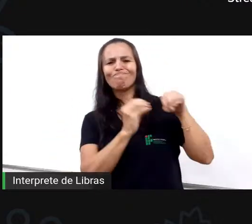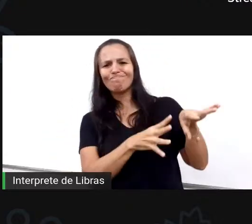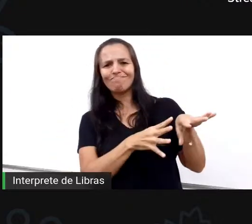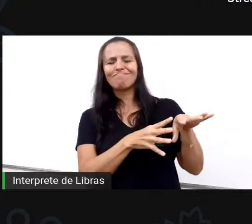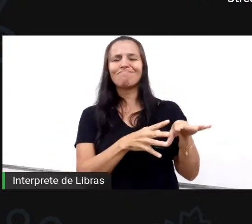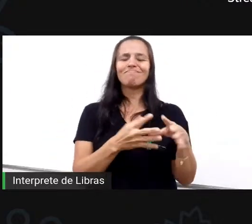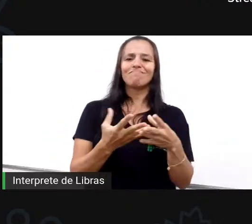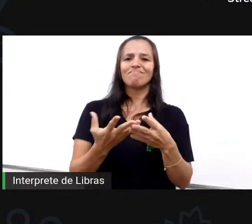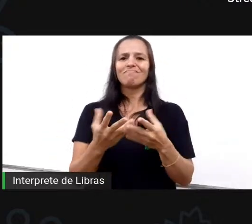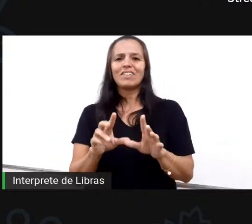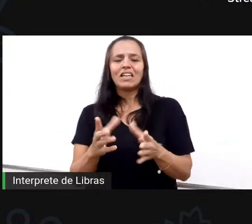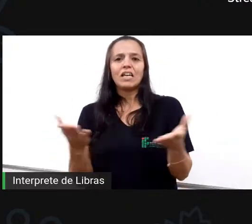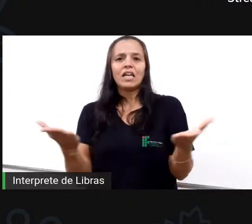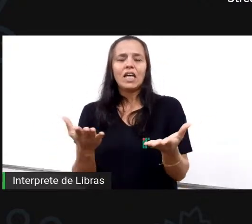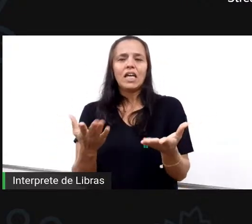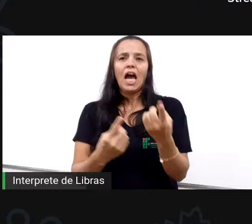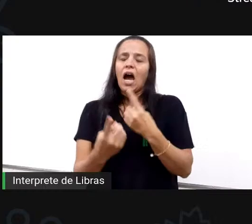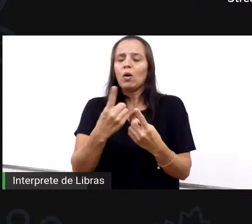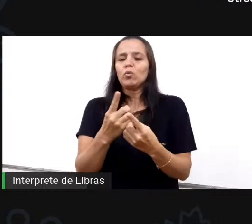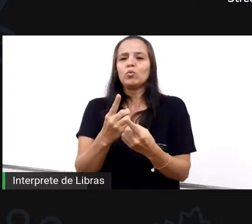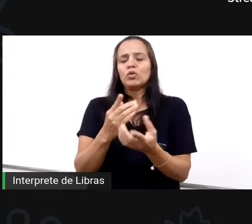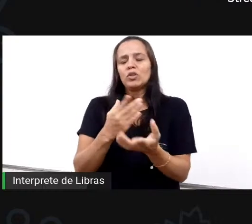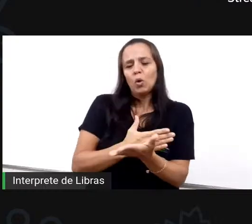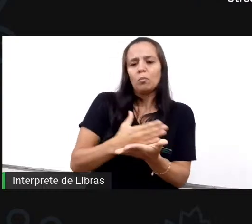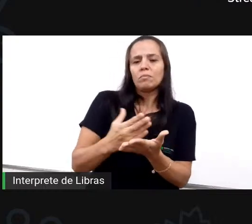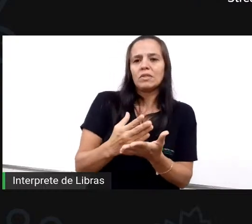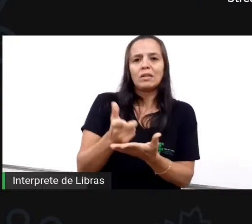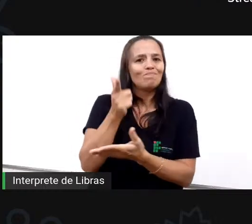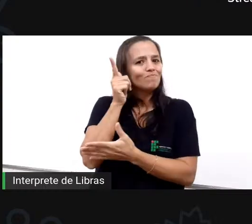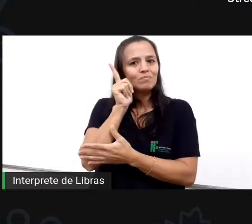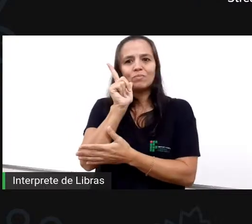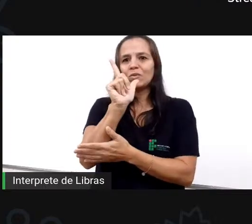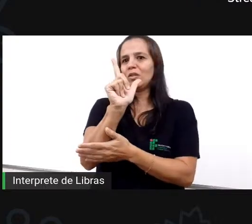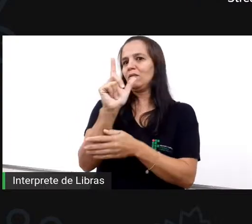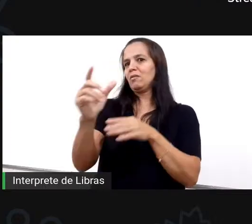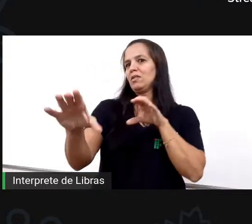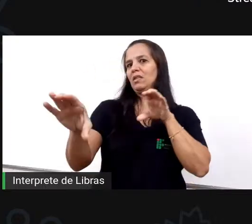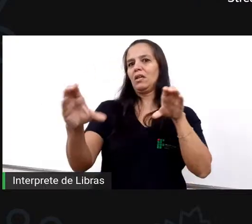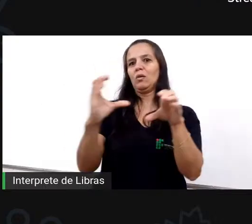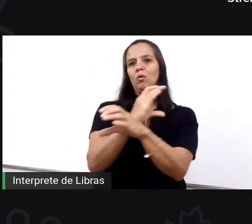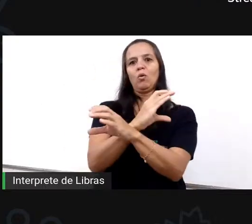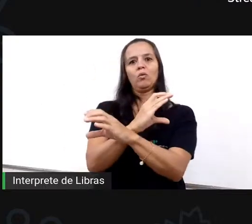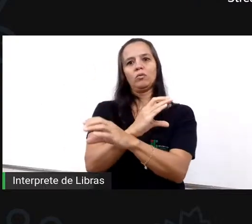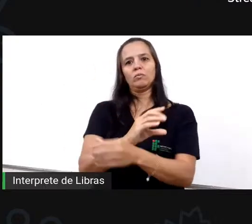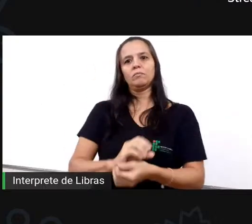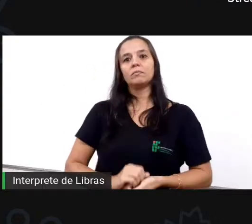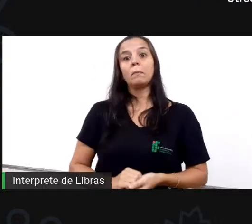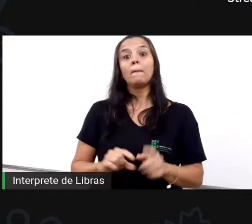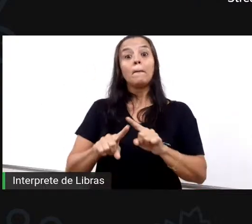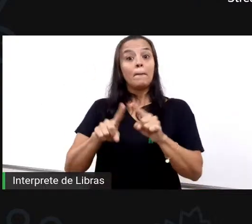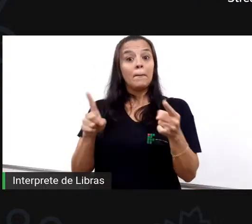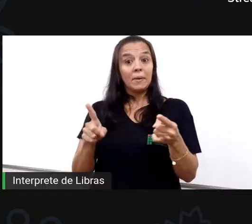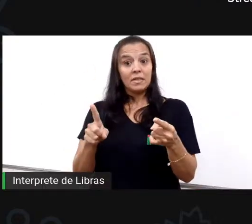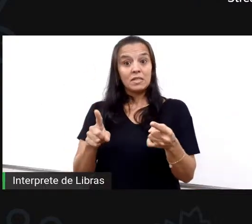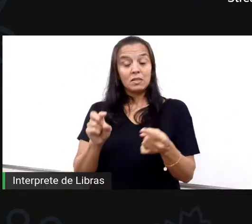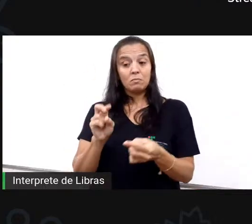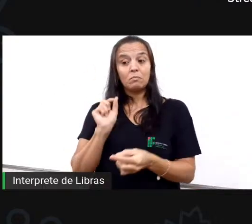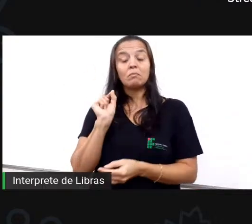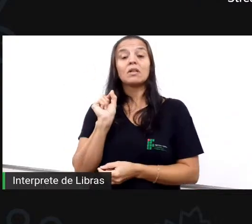infelizmente, nem todos que começaram conseguiram terminar. Mas para aqueles que